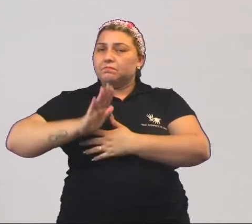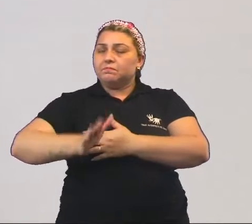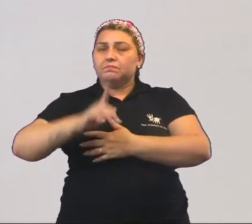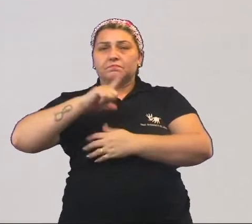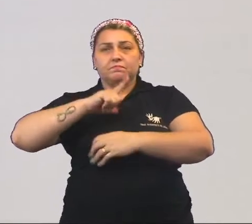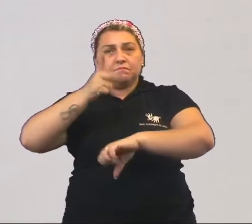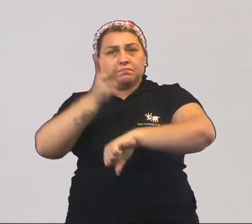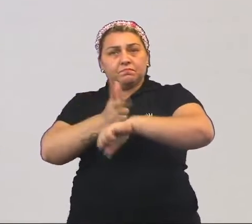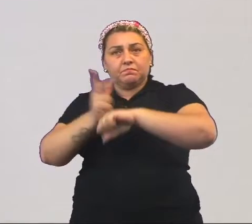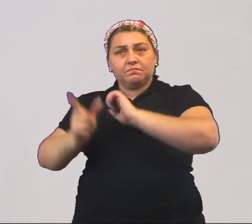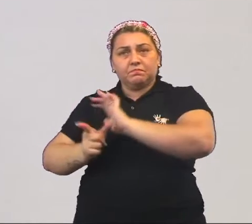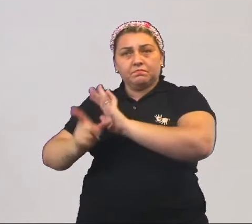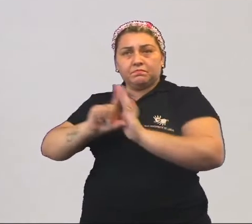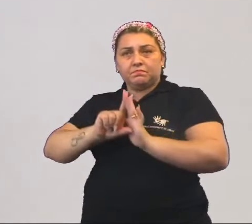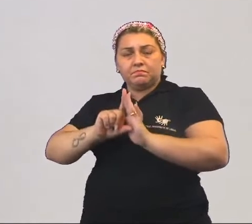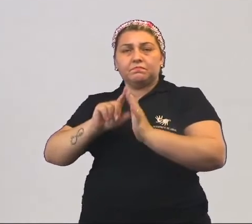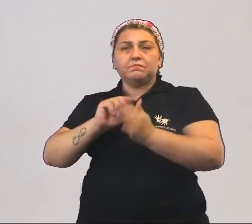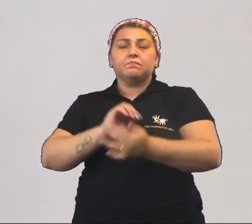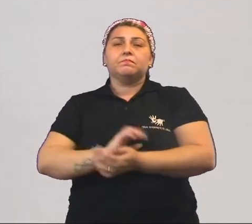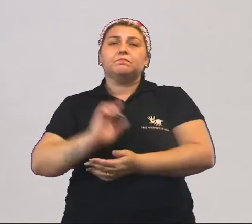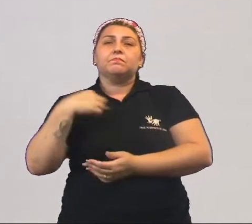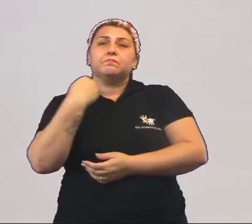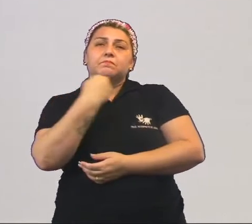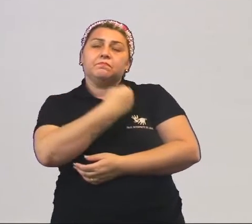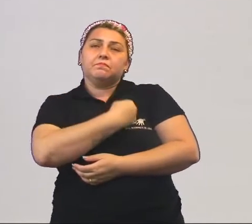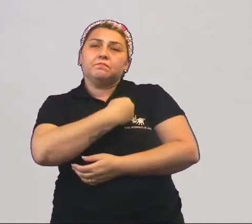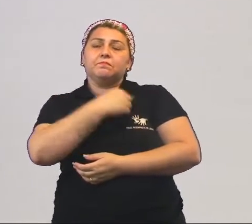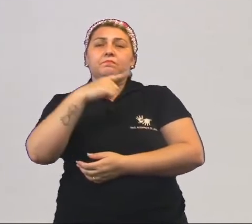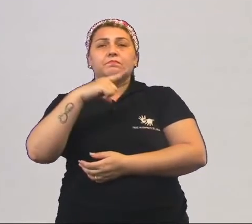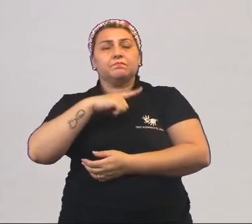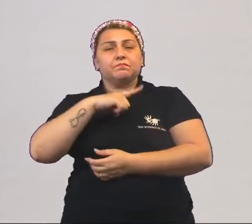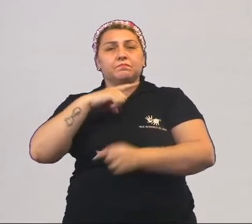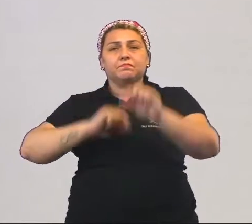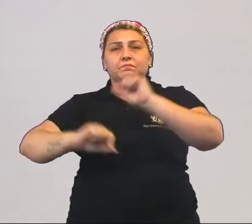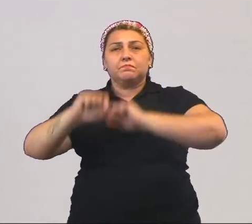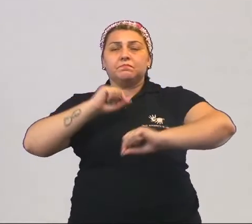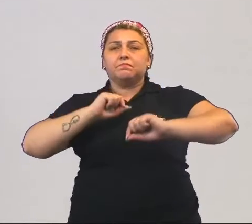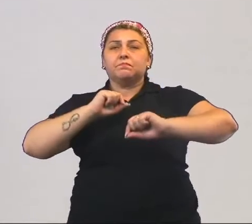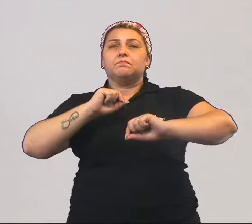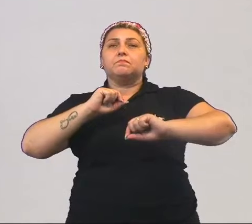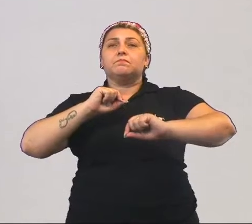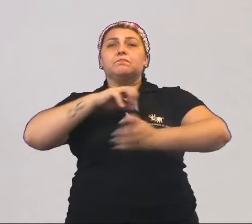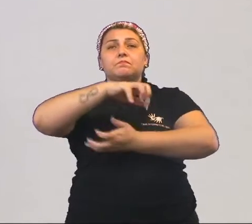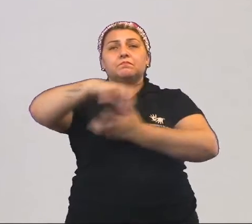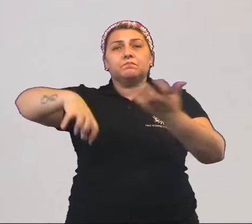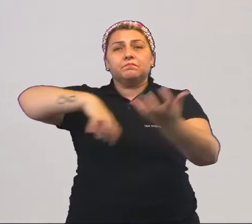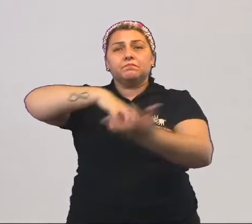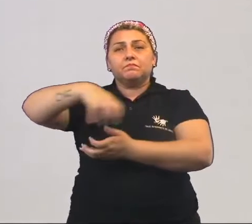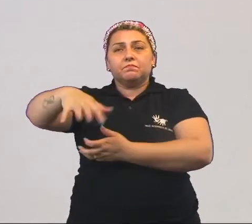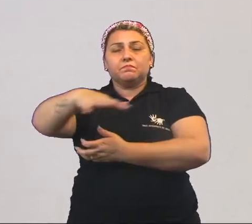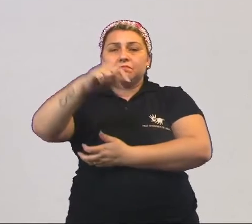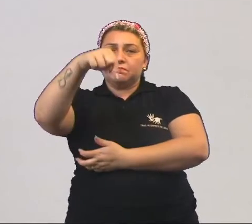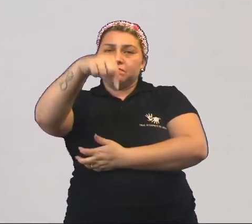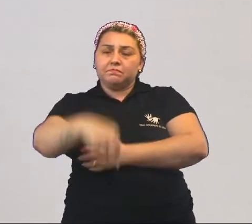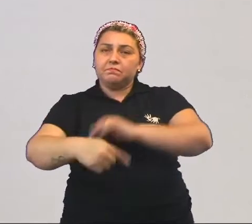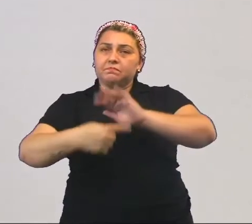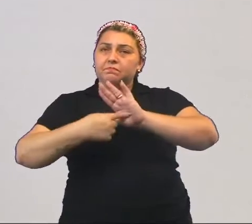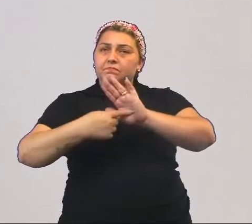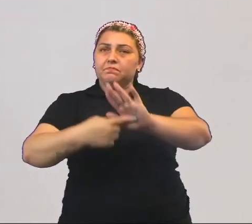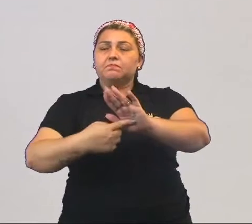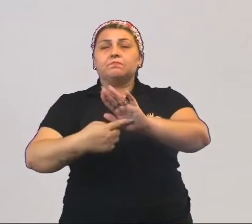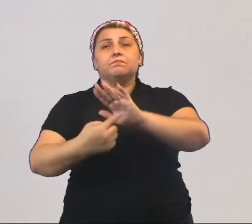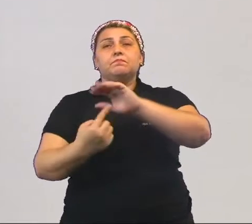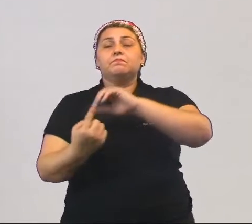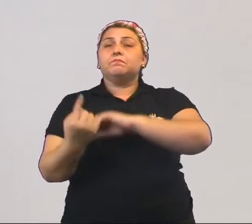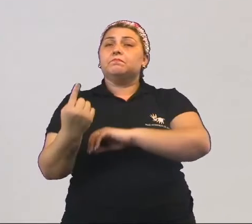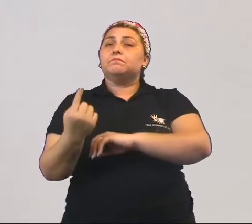algumas videoaulas anteriores em que nós tratamos a respeito dos movimentos sociais e aqui é apresentado